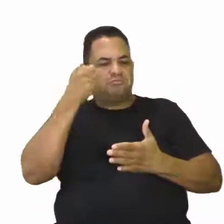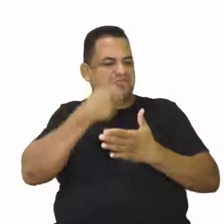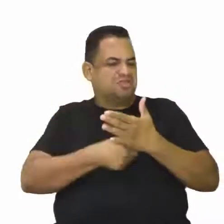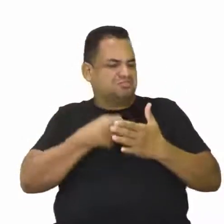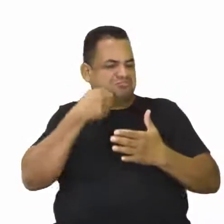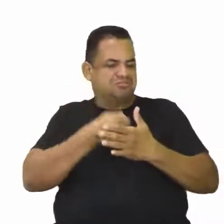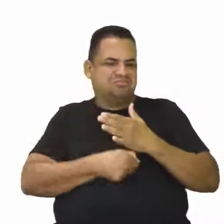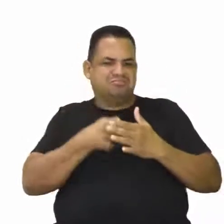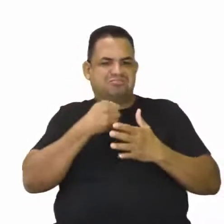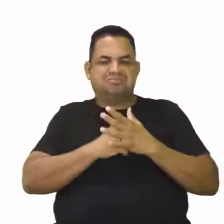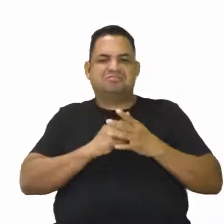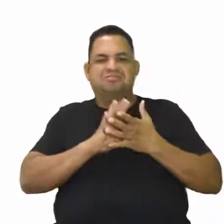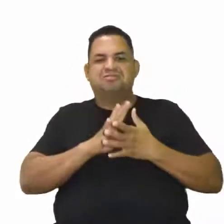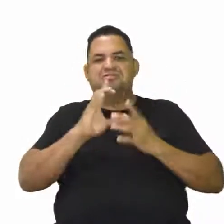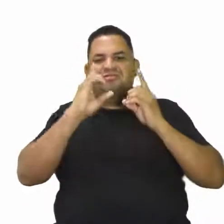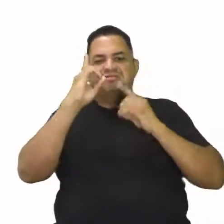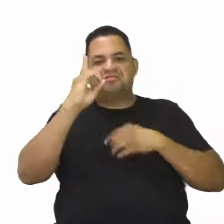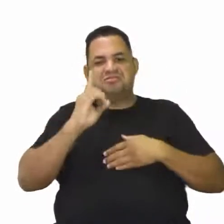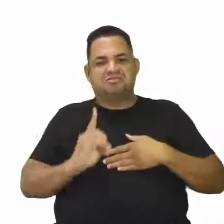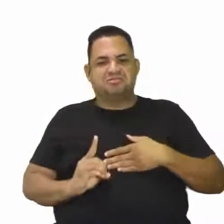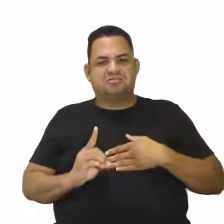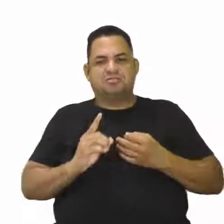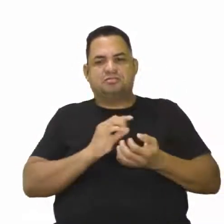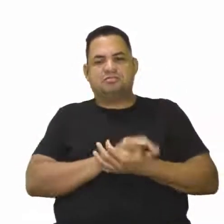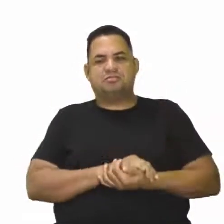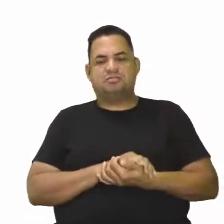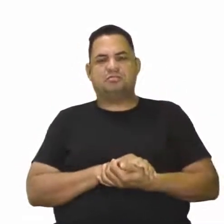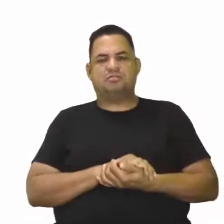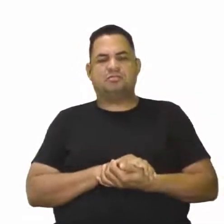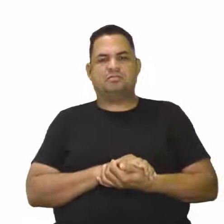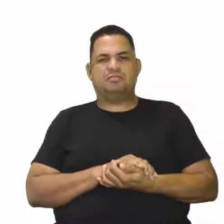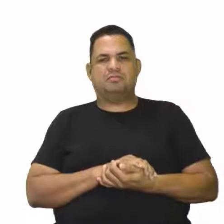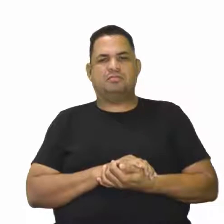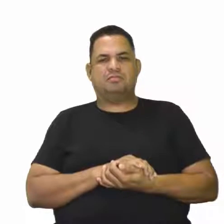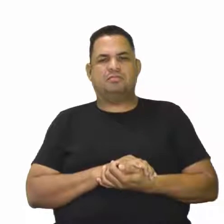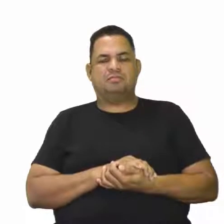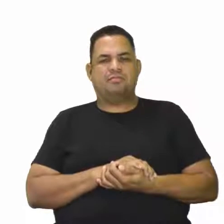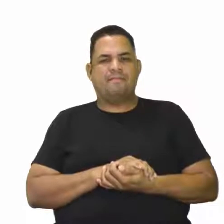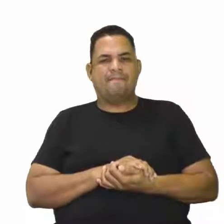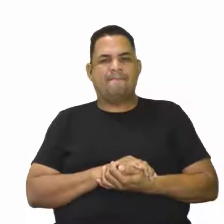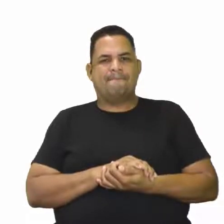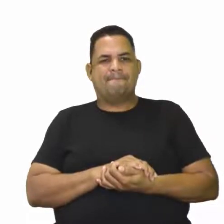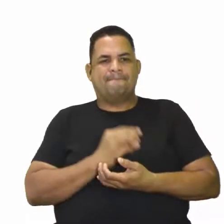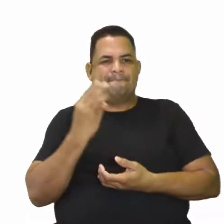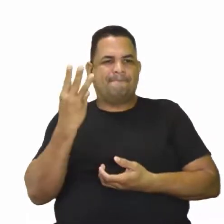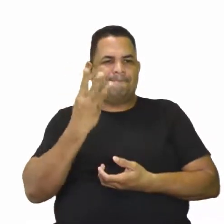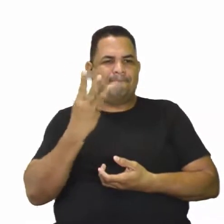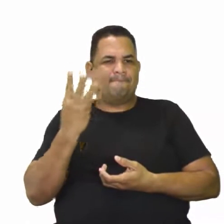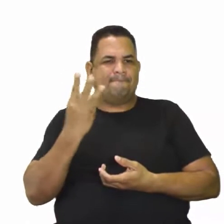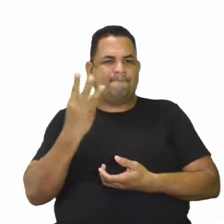seus direitos e assim sucessivamente. Muito bem. 3.